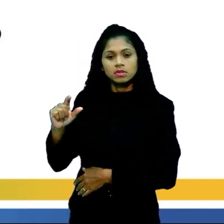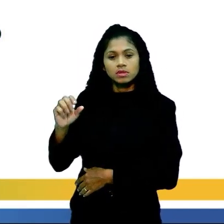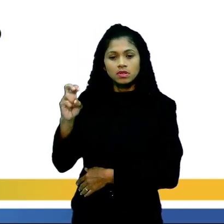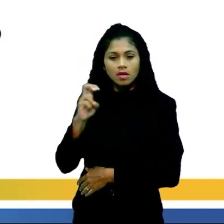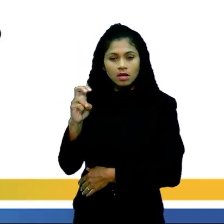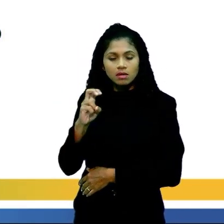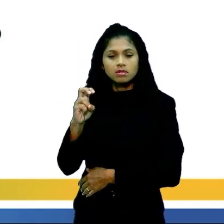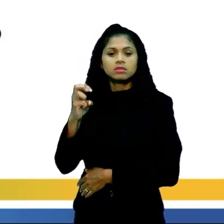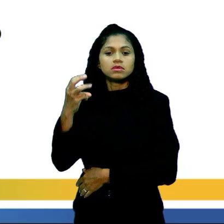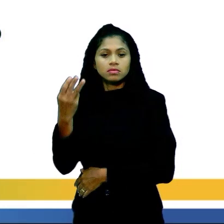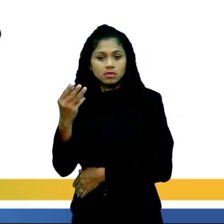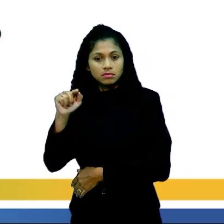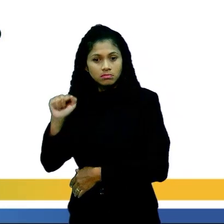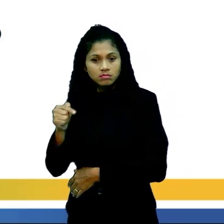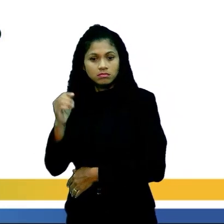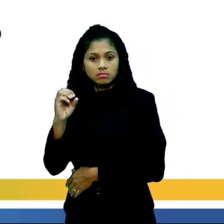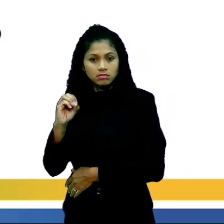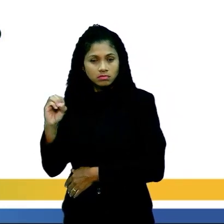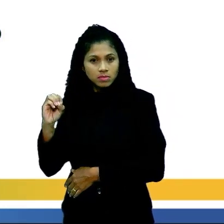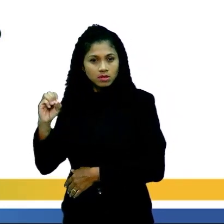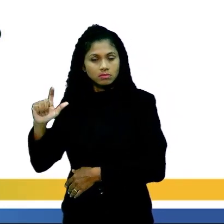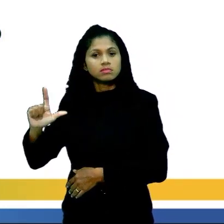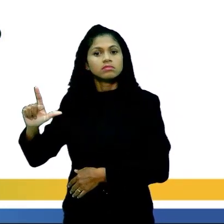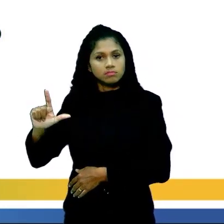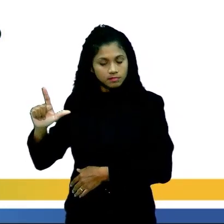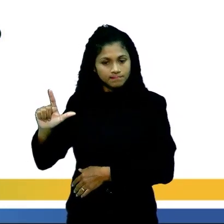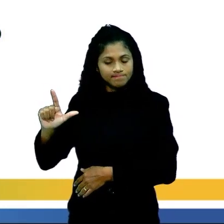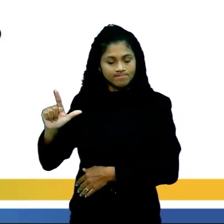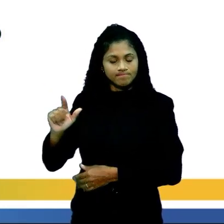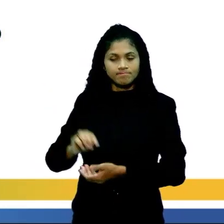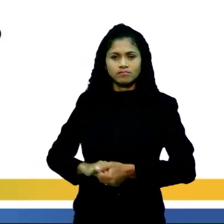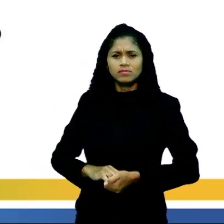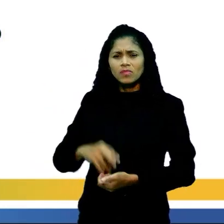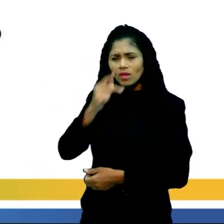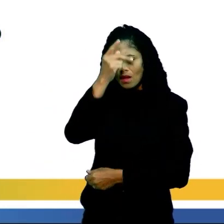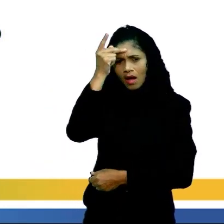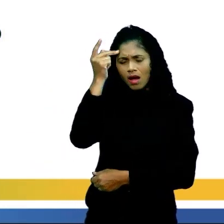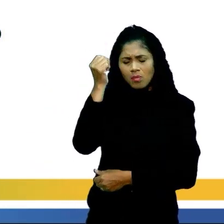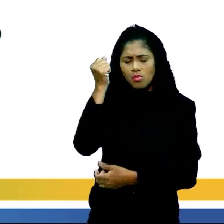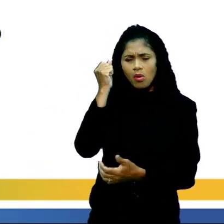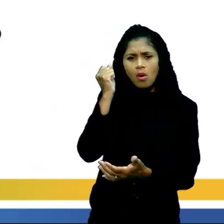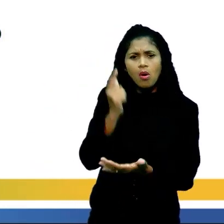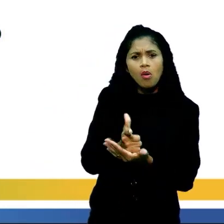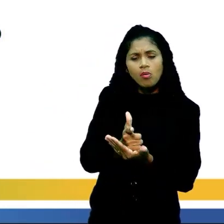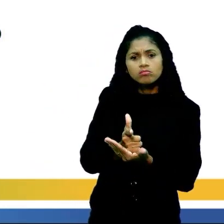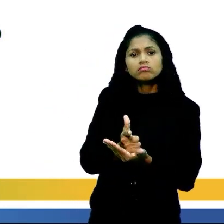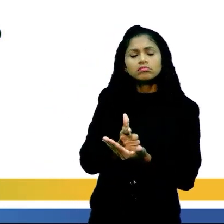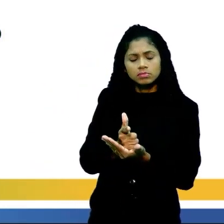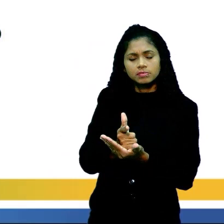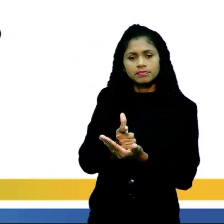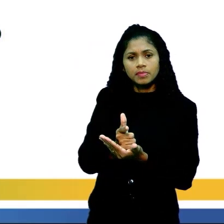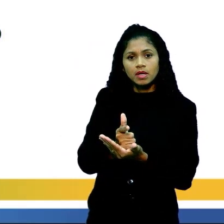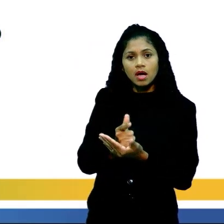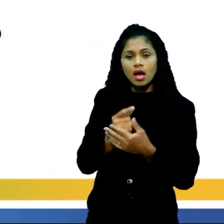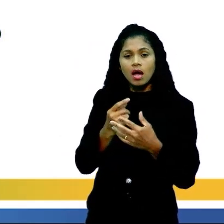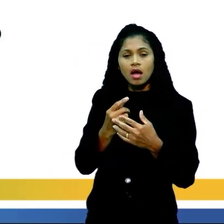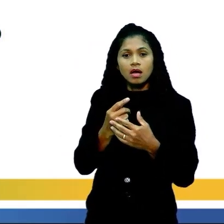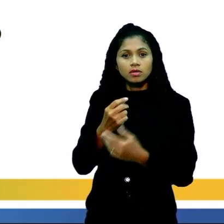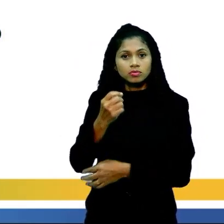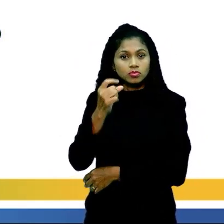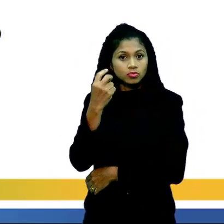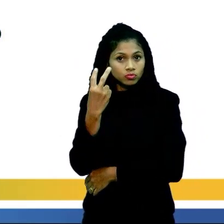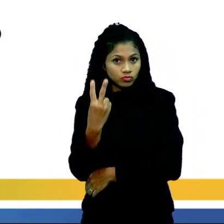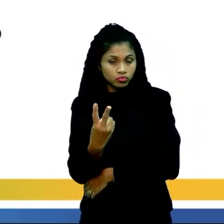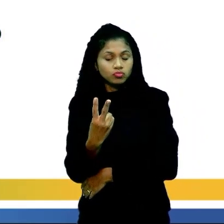3,00 litros. O paciente decidiu comprar 2 garrafas do mesmo tipo,